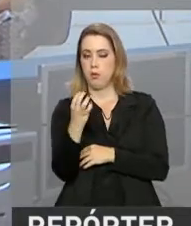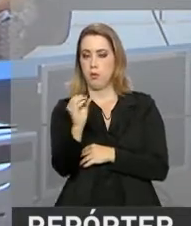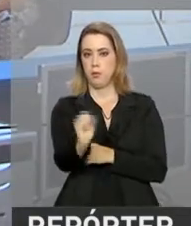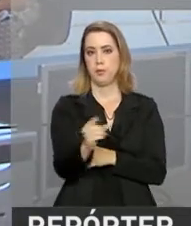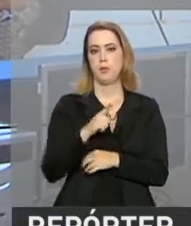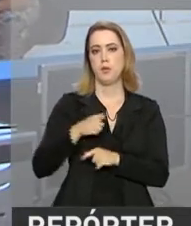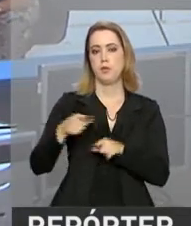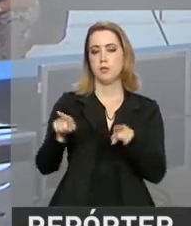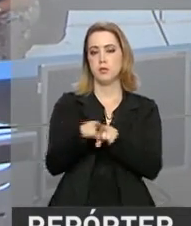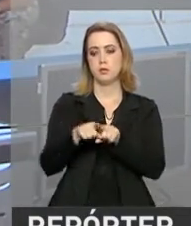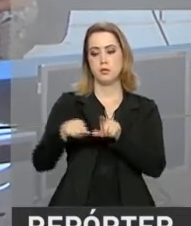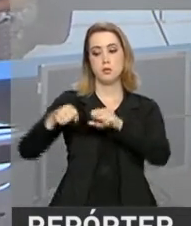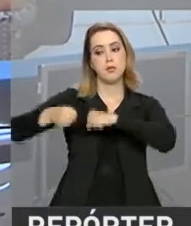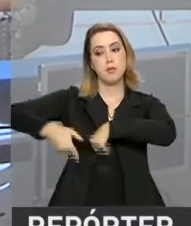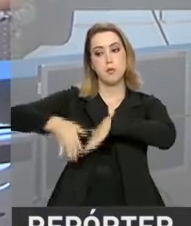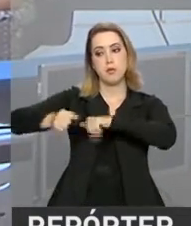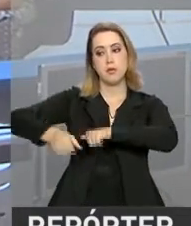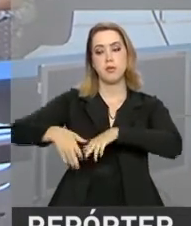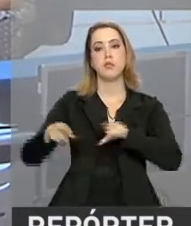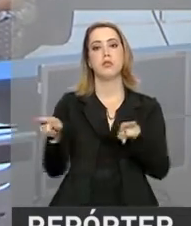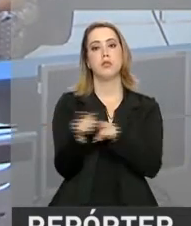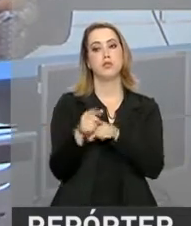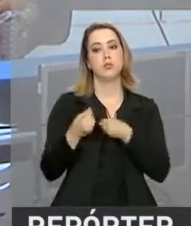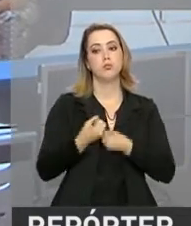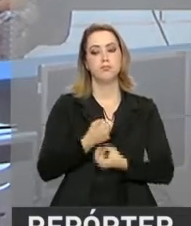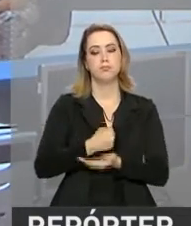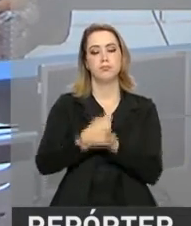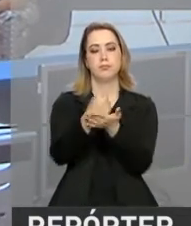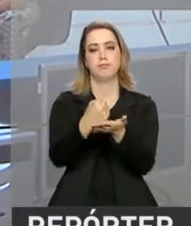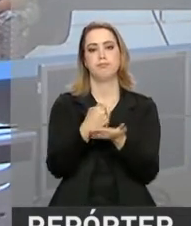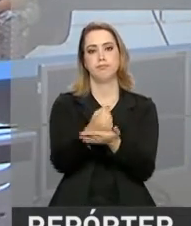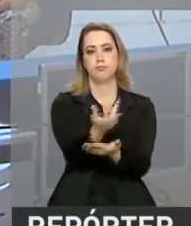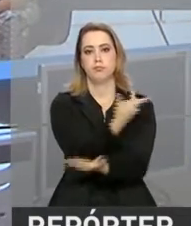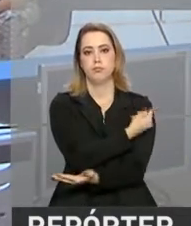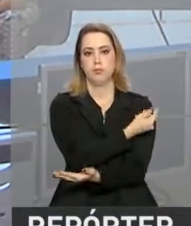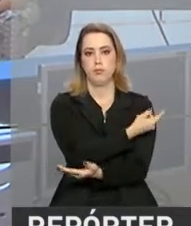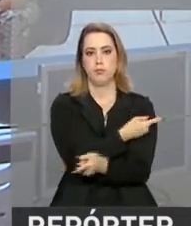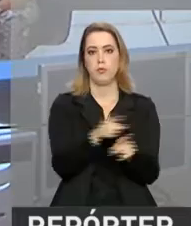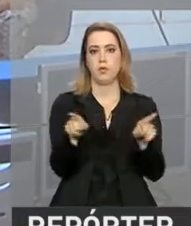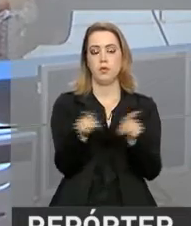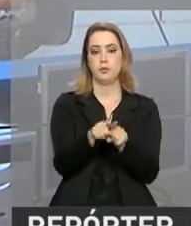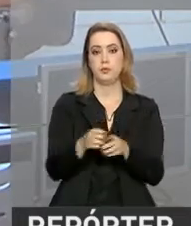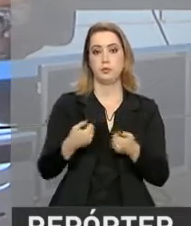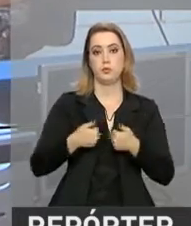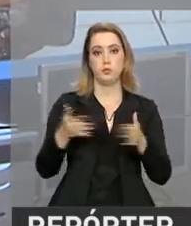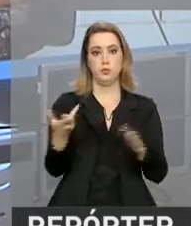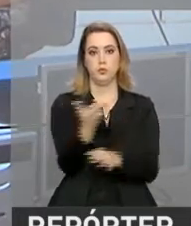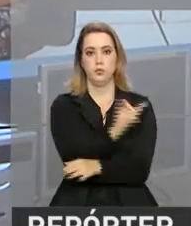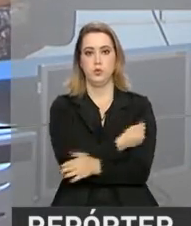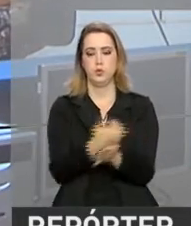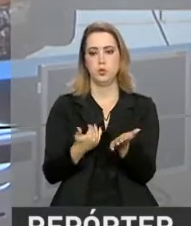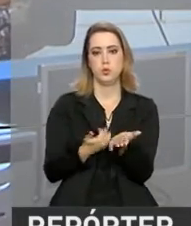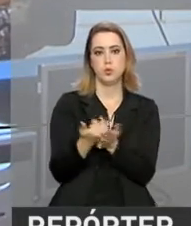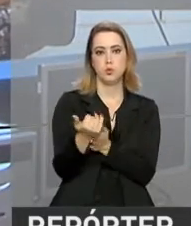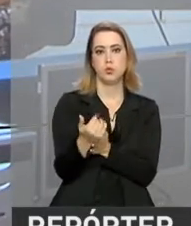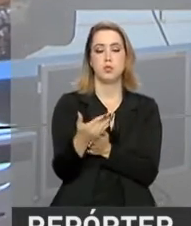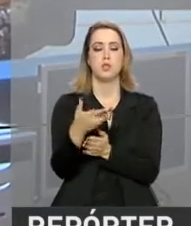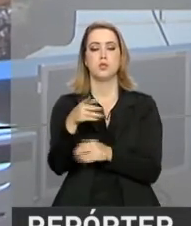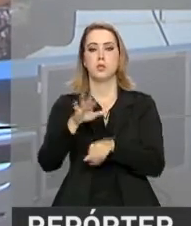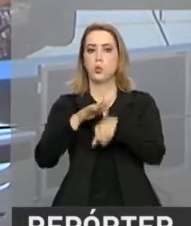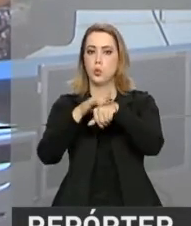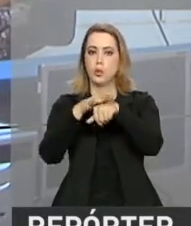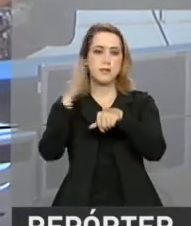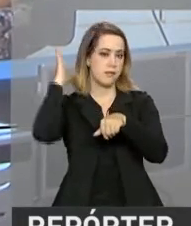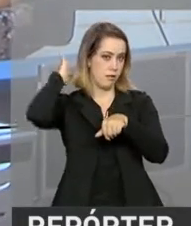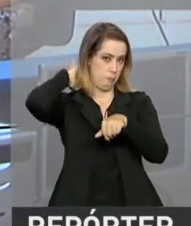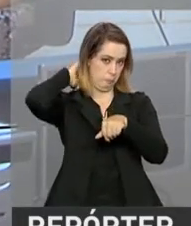assegurar a imunização. Também foi anunciada hoje a ampliação da vacinação contra a meningite C para adolescentes de ambos os sexos de